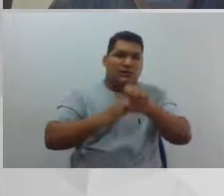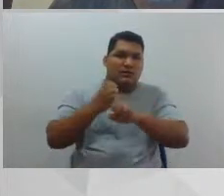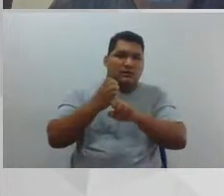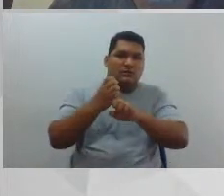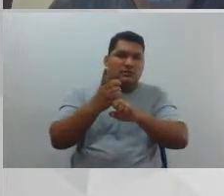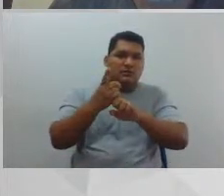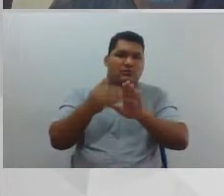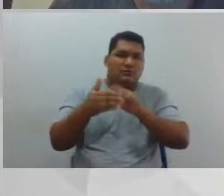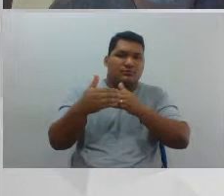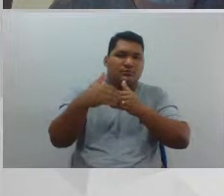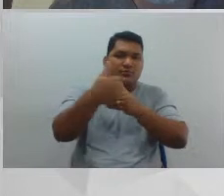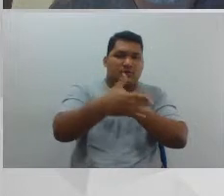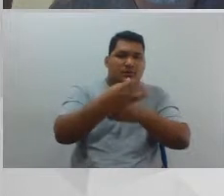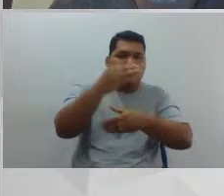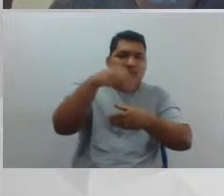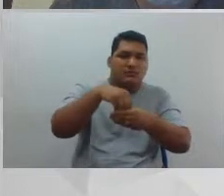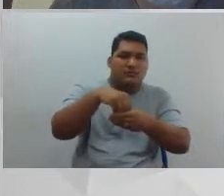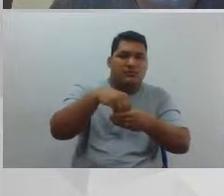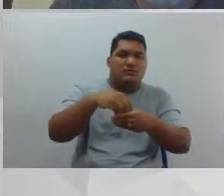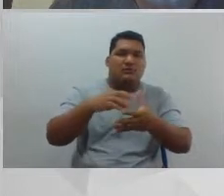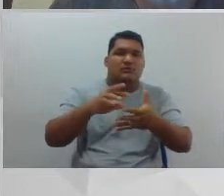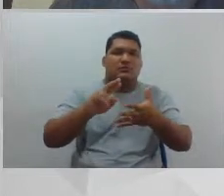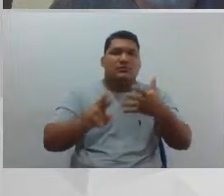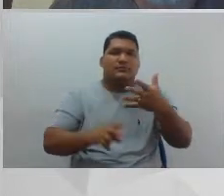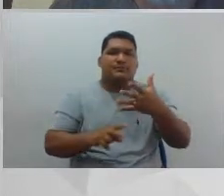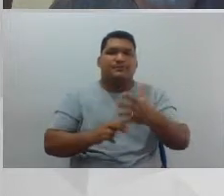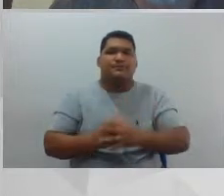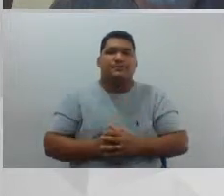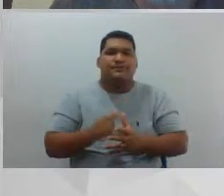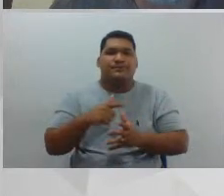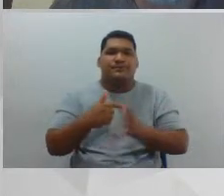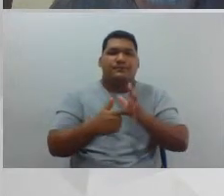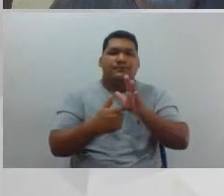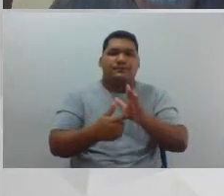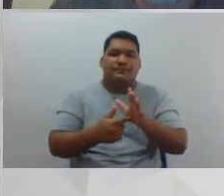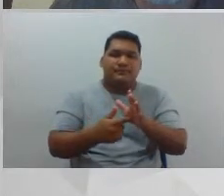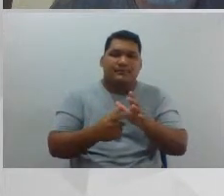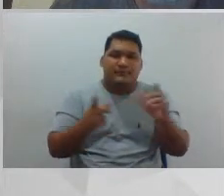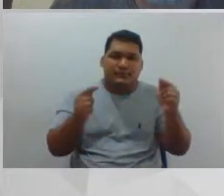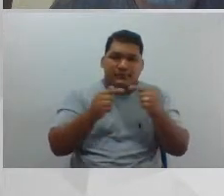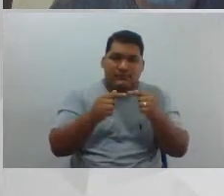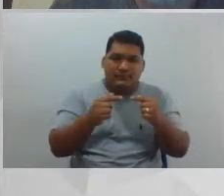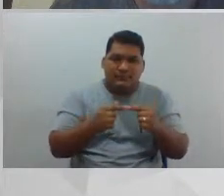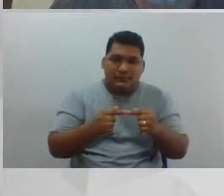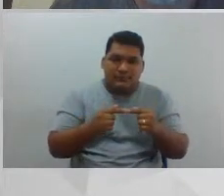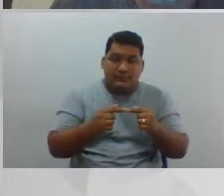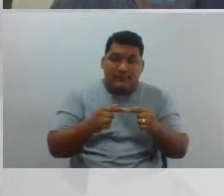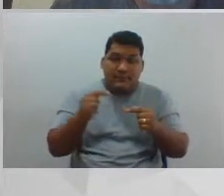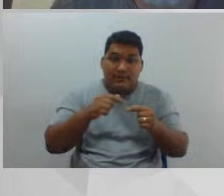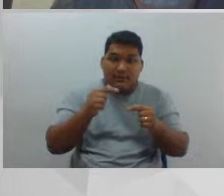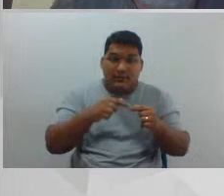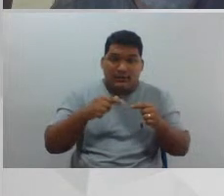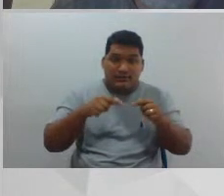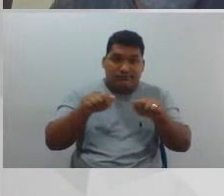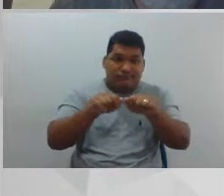Quando essa diferença de potencial alcança um certo limite, o neurônio dispara um impulso aqui pelo